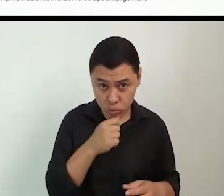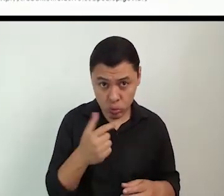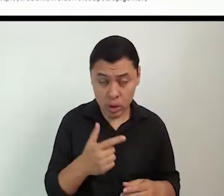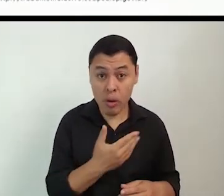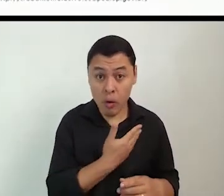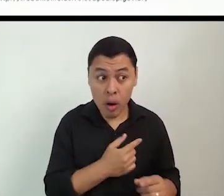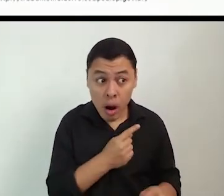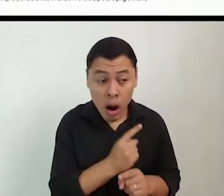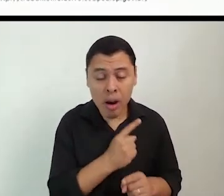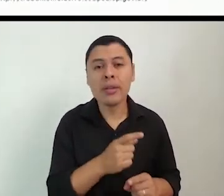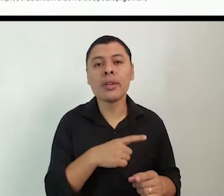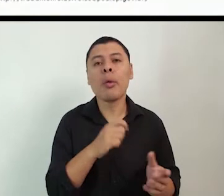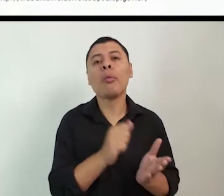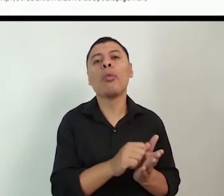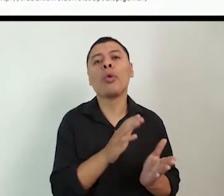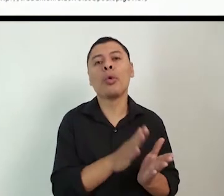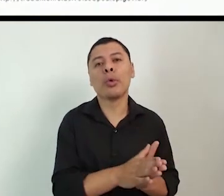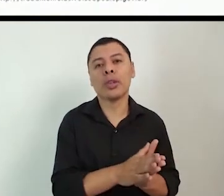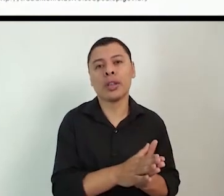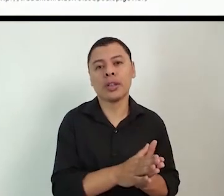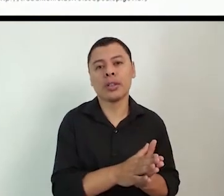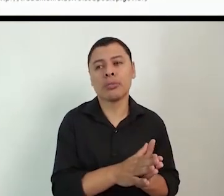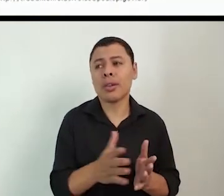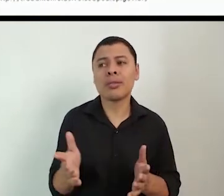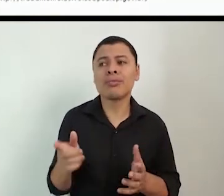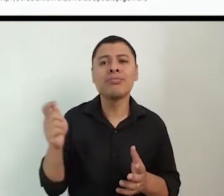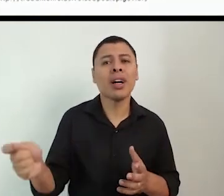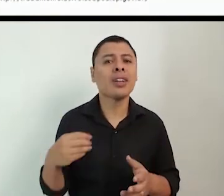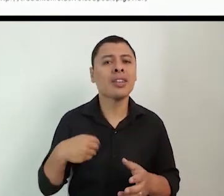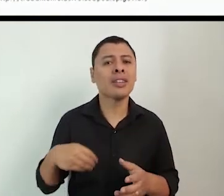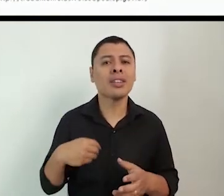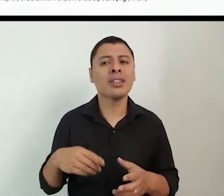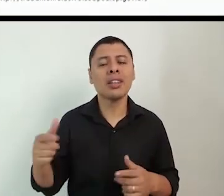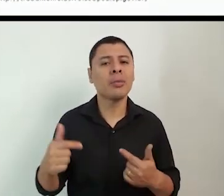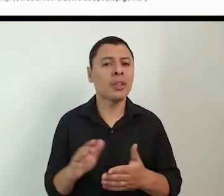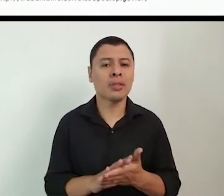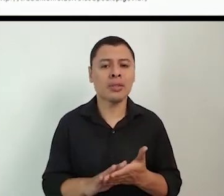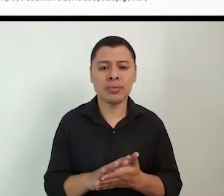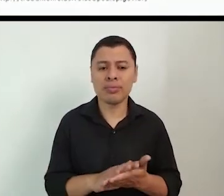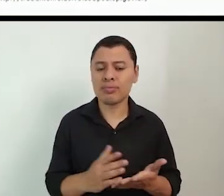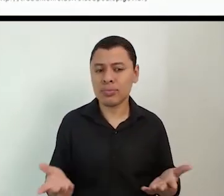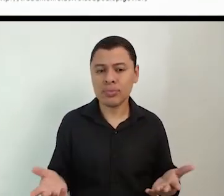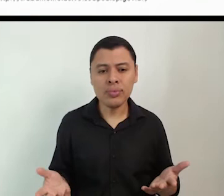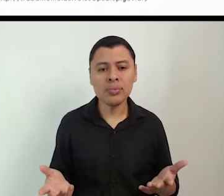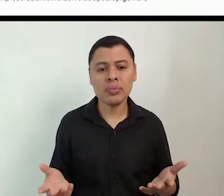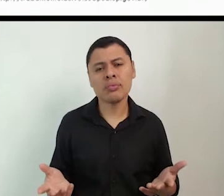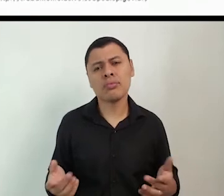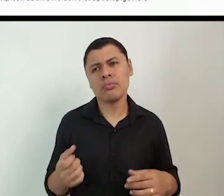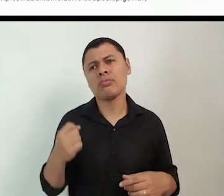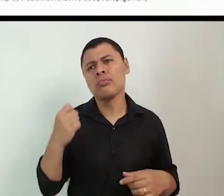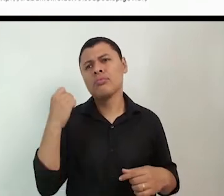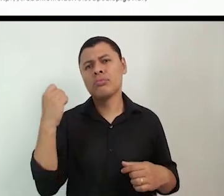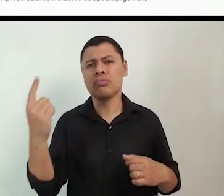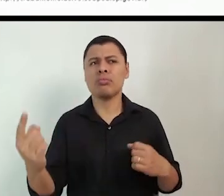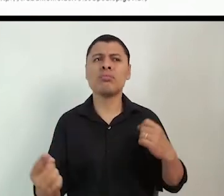Então, de fato, a pessoa não está sendo incluída, né? E, claro, são casos isolados,